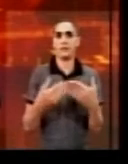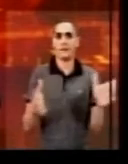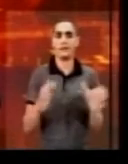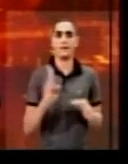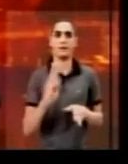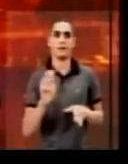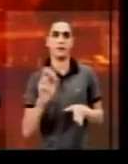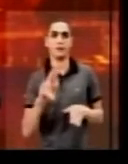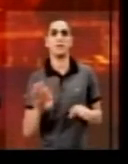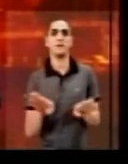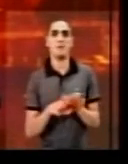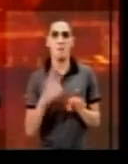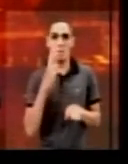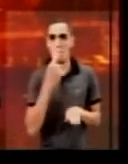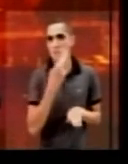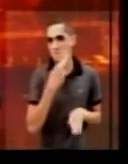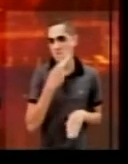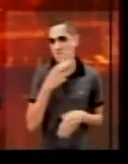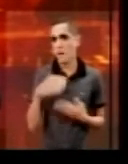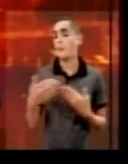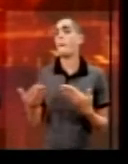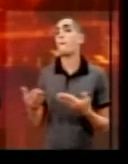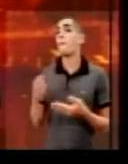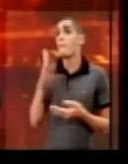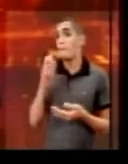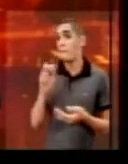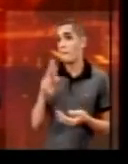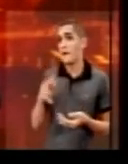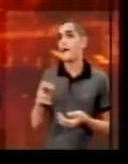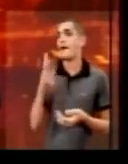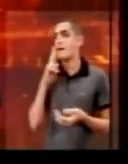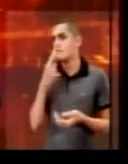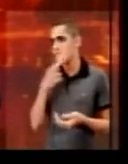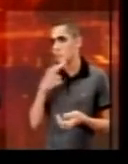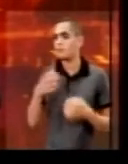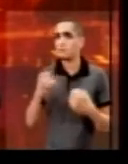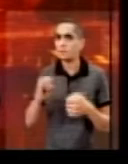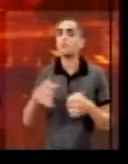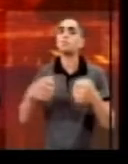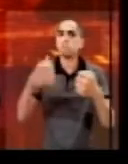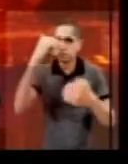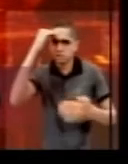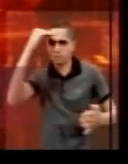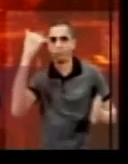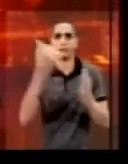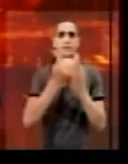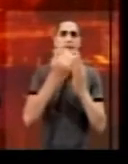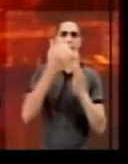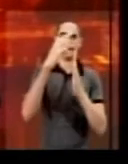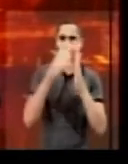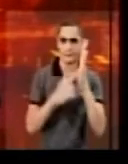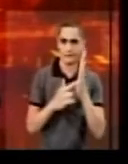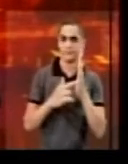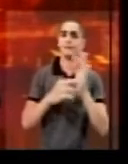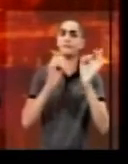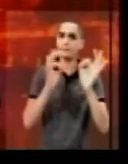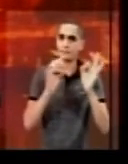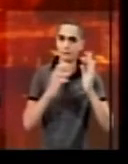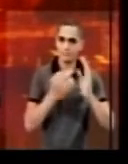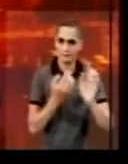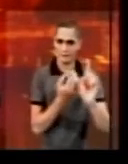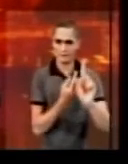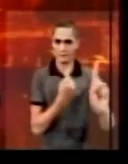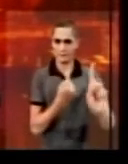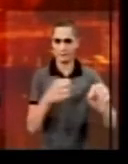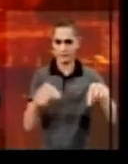Bares e restaurantes, nós sabemos que desde que cumpra o distanciamento adequado, ele é um local que